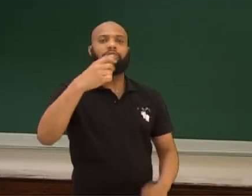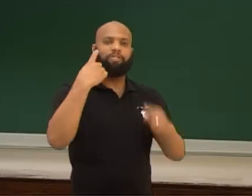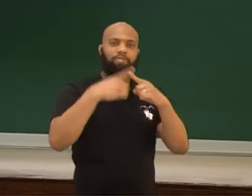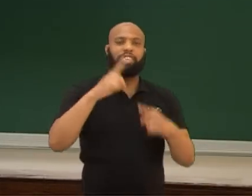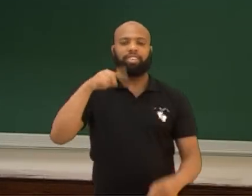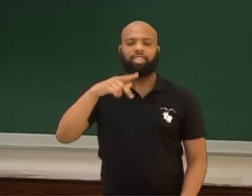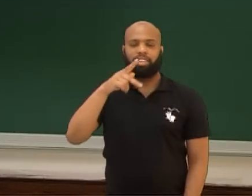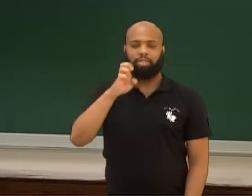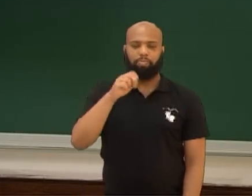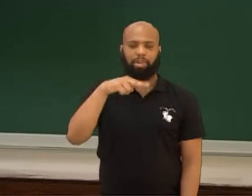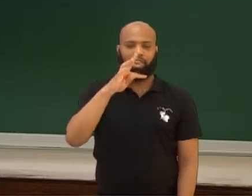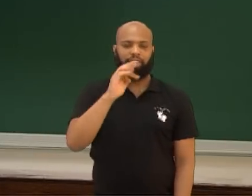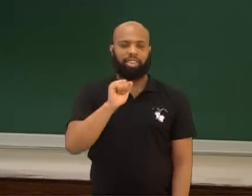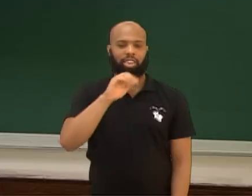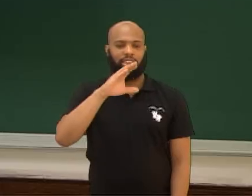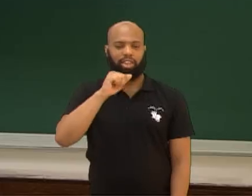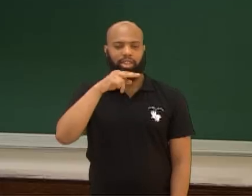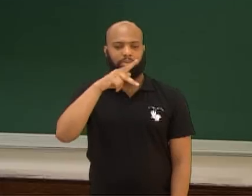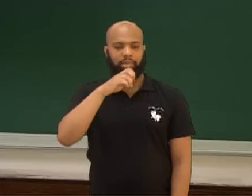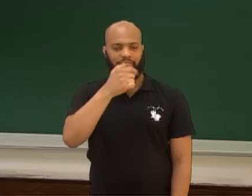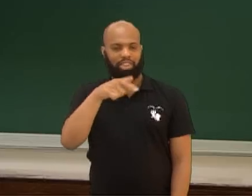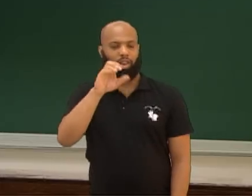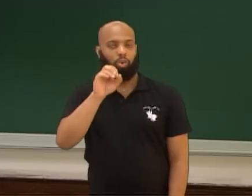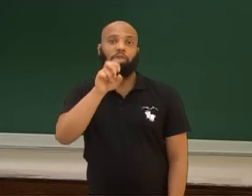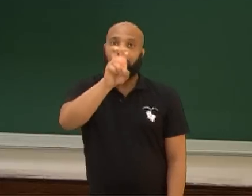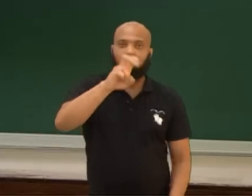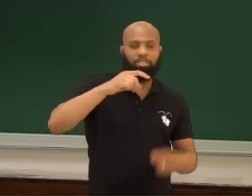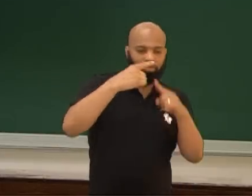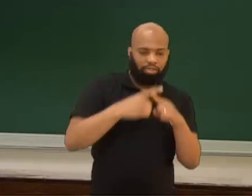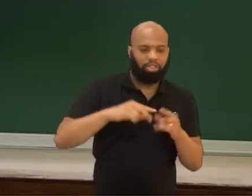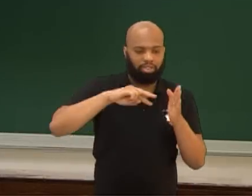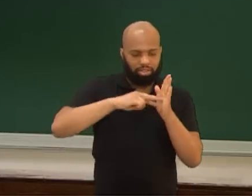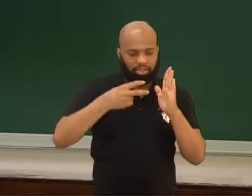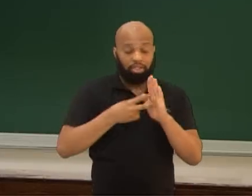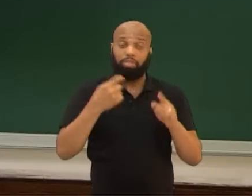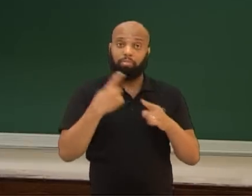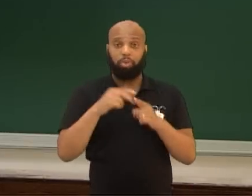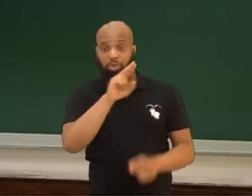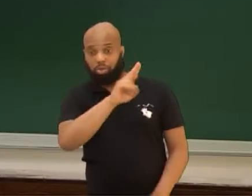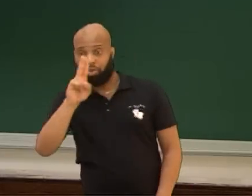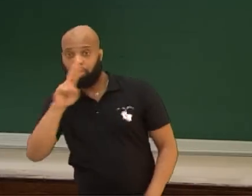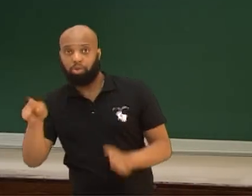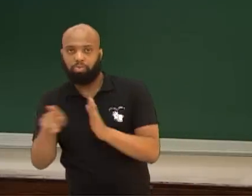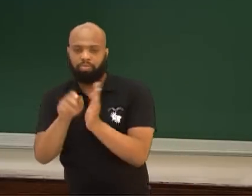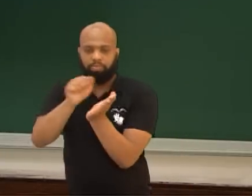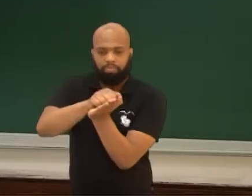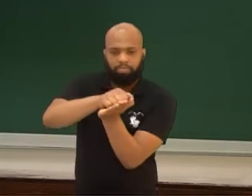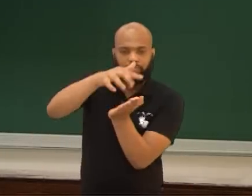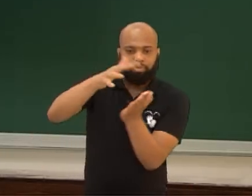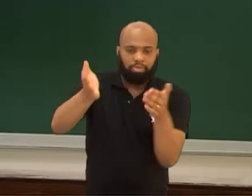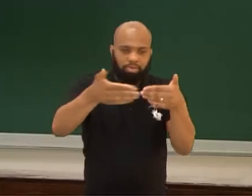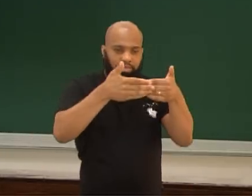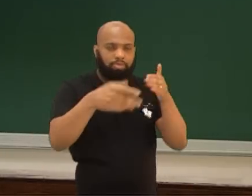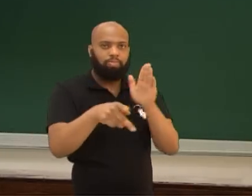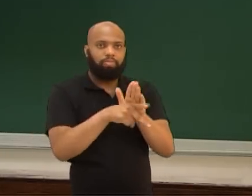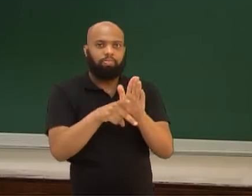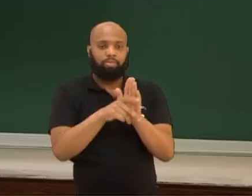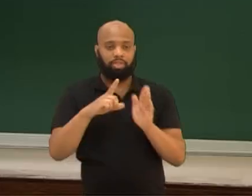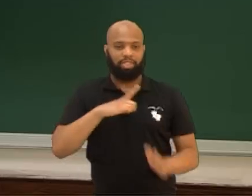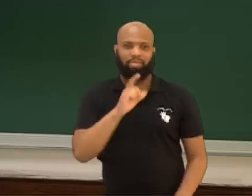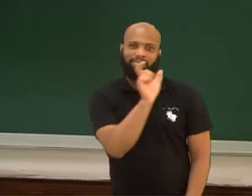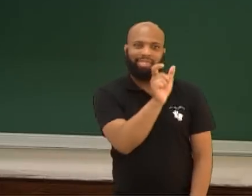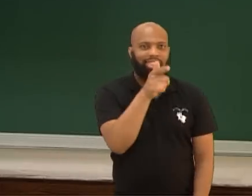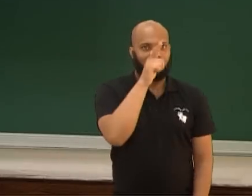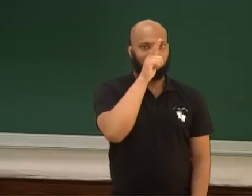Então, pentágono quer dizer isso, penta, 5. Né? Vocês sabem que o nome dos polígonos vem do prefixo em grego,